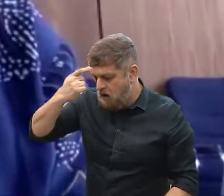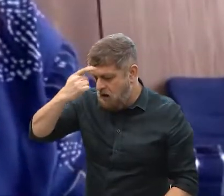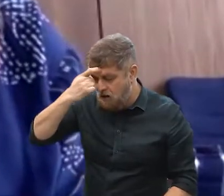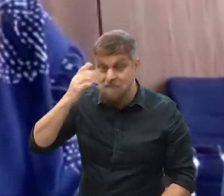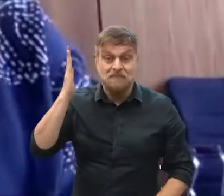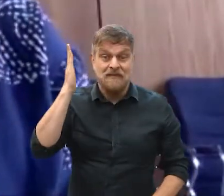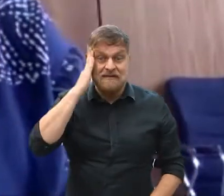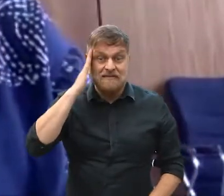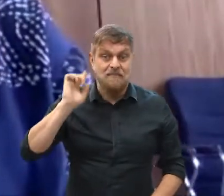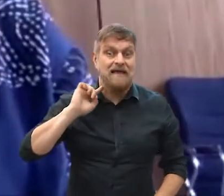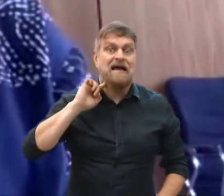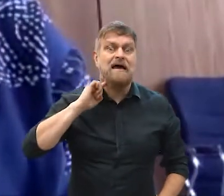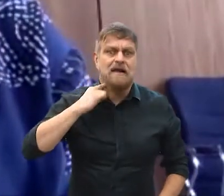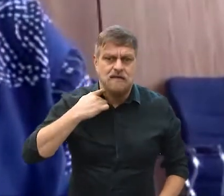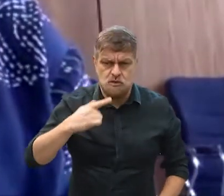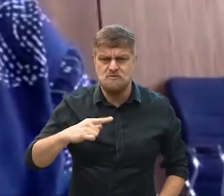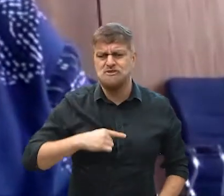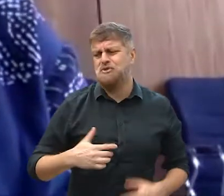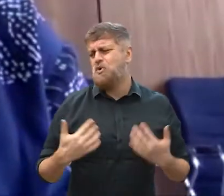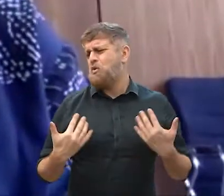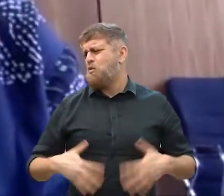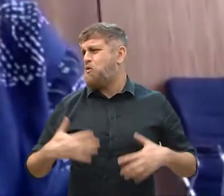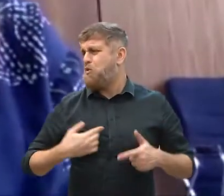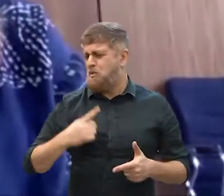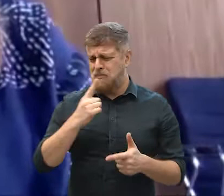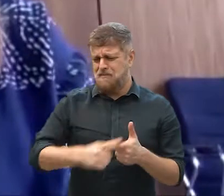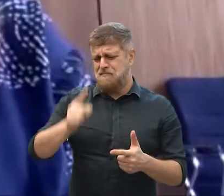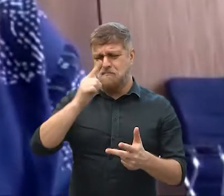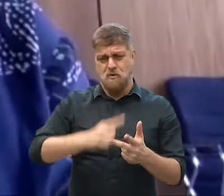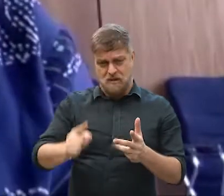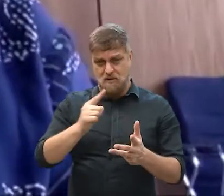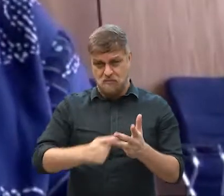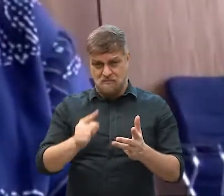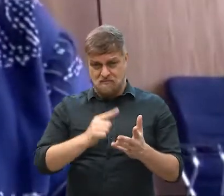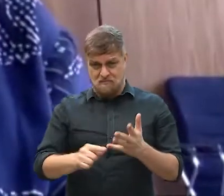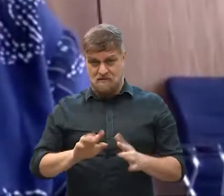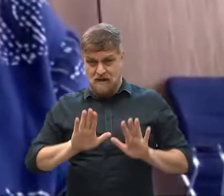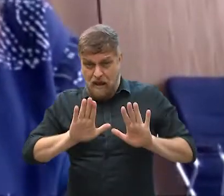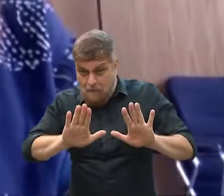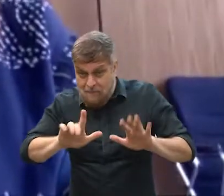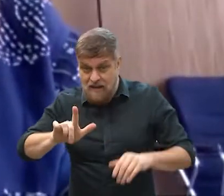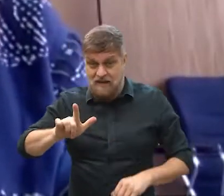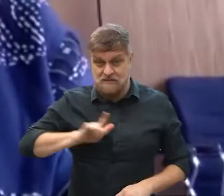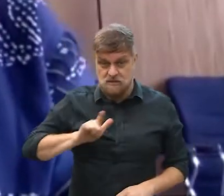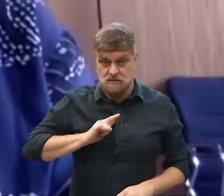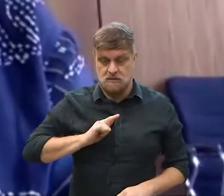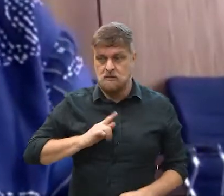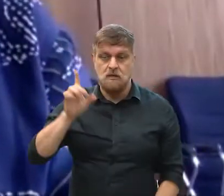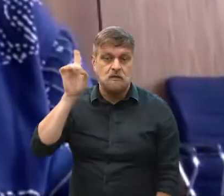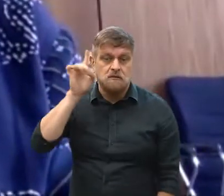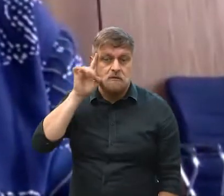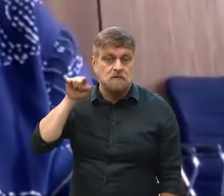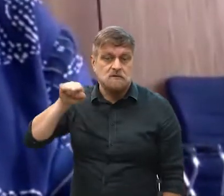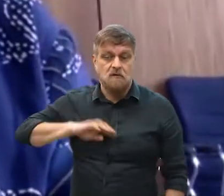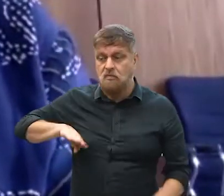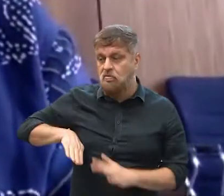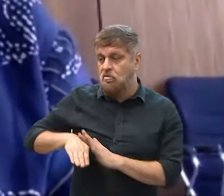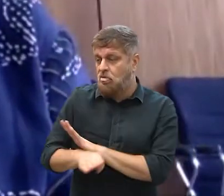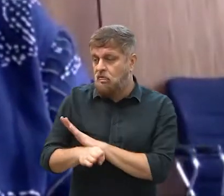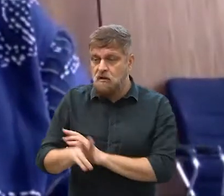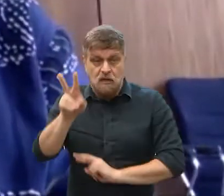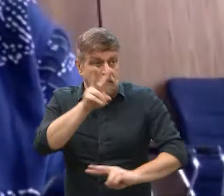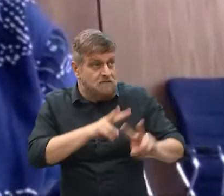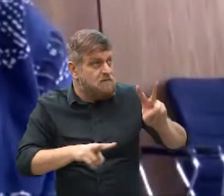eles sabiam que o lixo existia, eles sabiam dos problemas do lixo. Mas como era algo que passou a ser rotineiro para eles, de